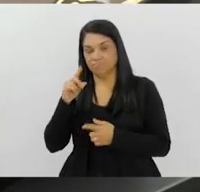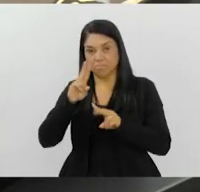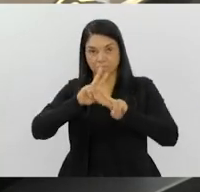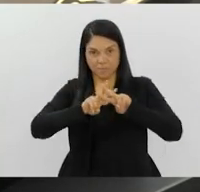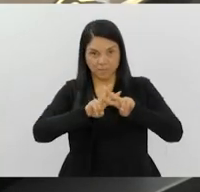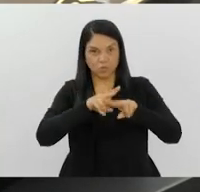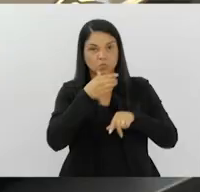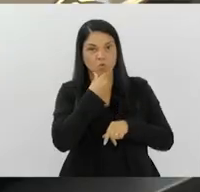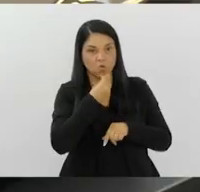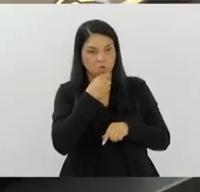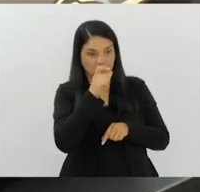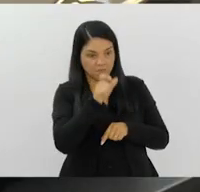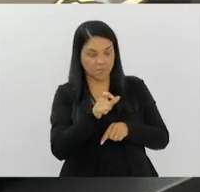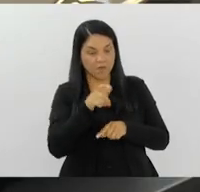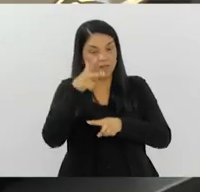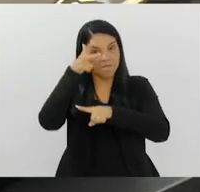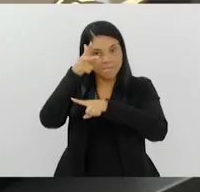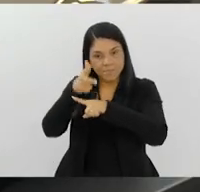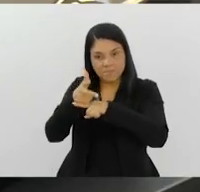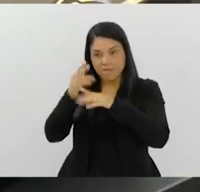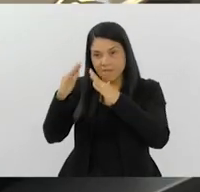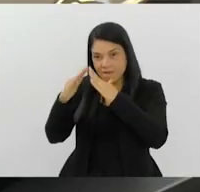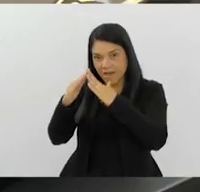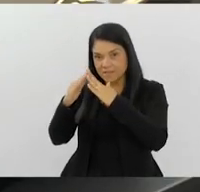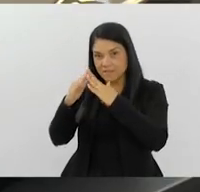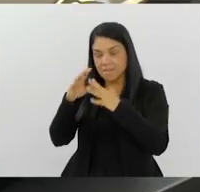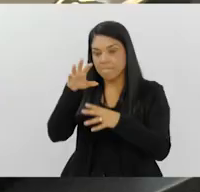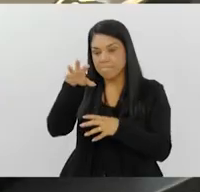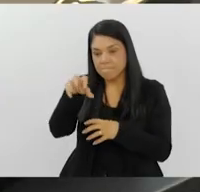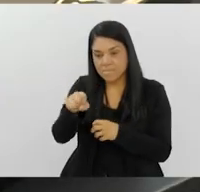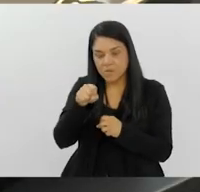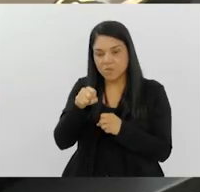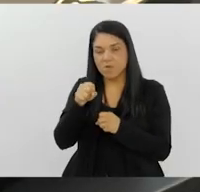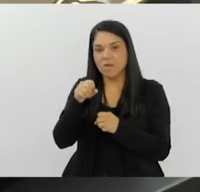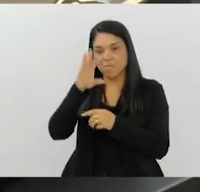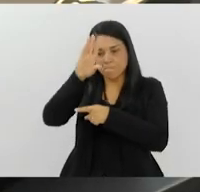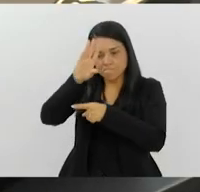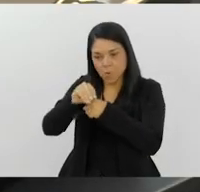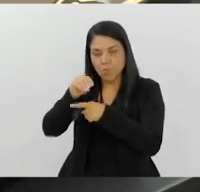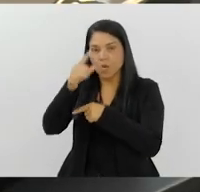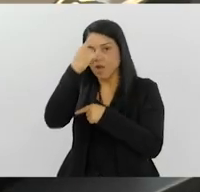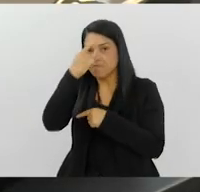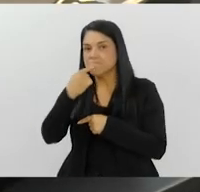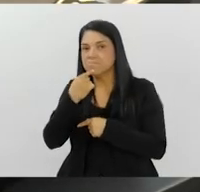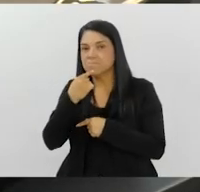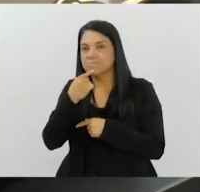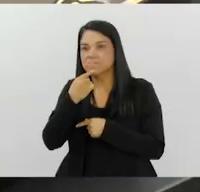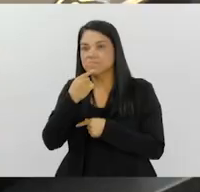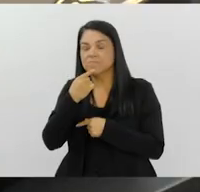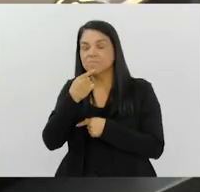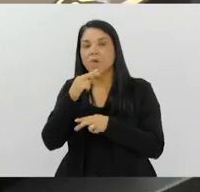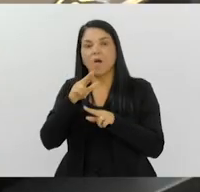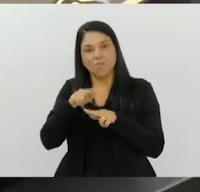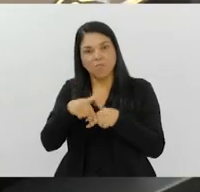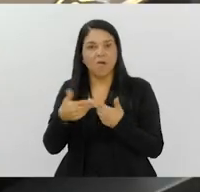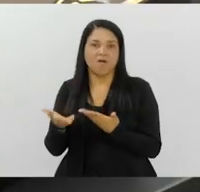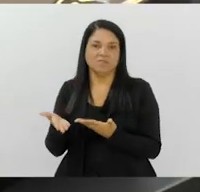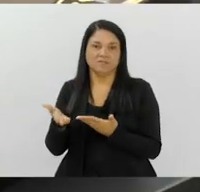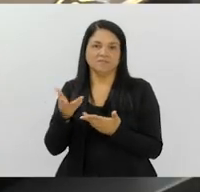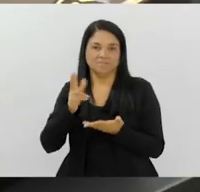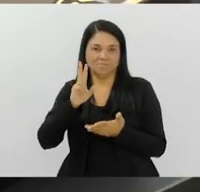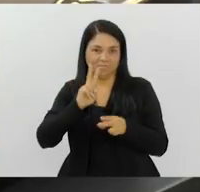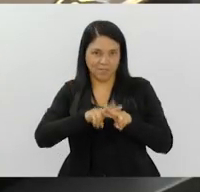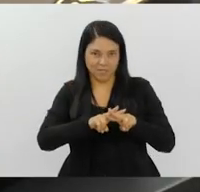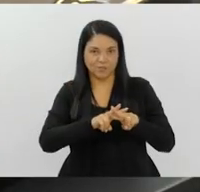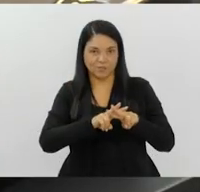entrou na frente de uma casa pegou um pacote aí foi reconhecido aí prenderam ele só por causa disso com essa esse único